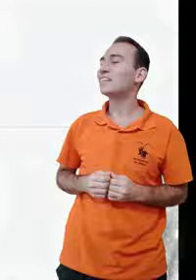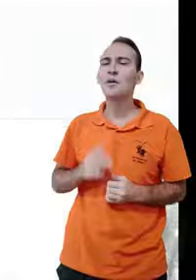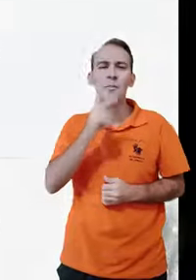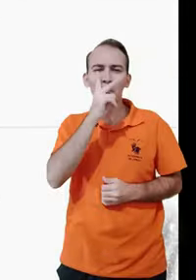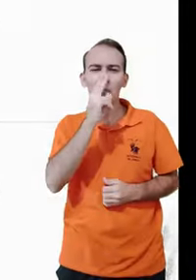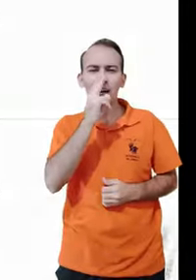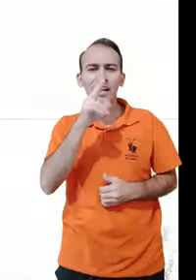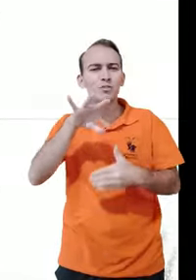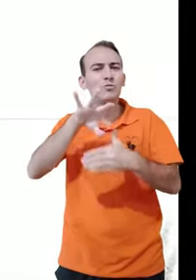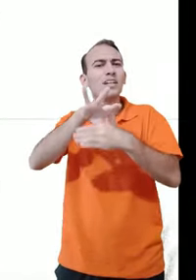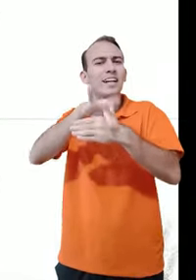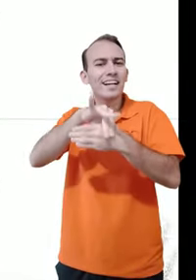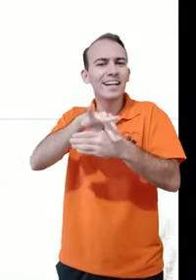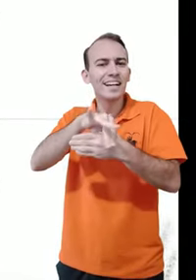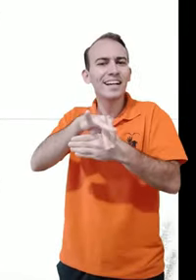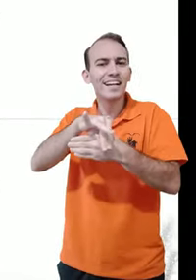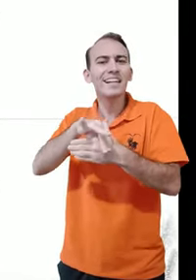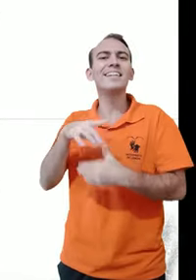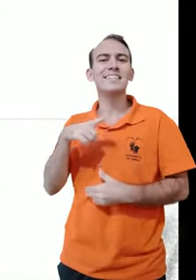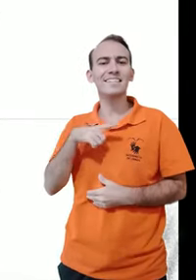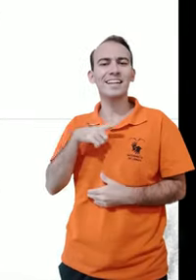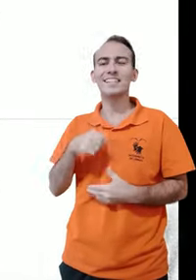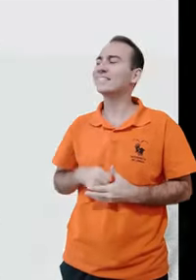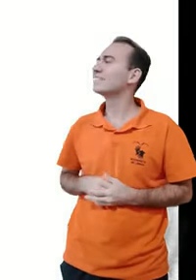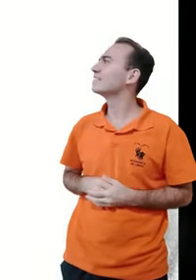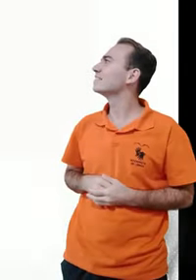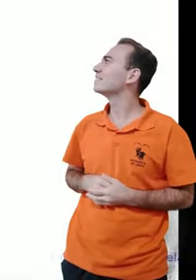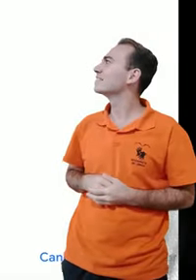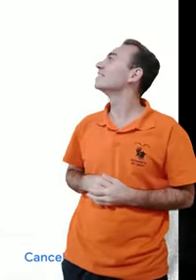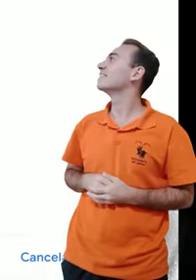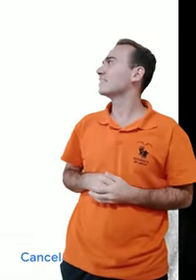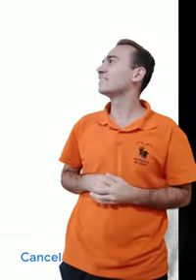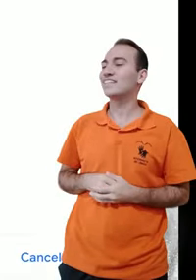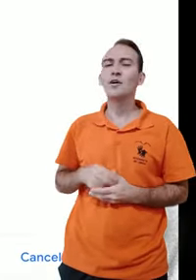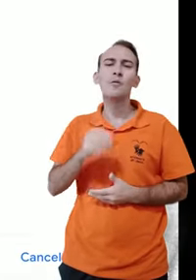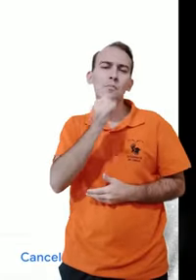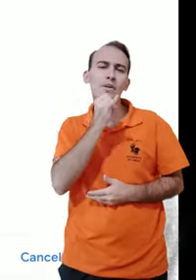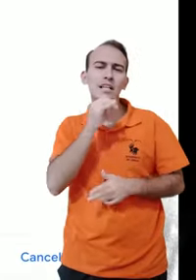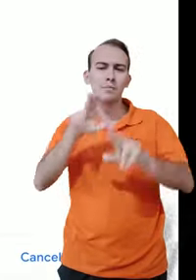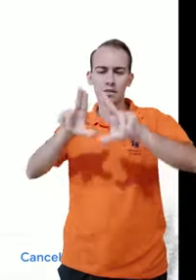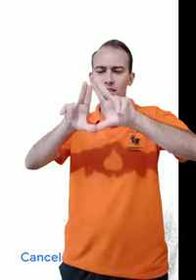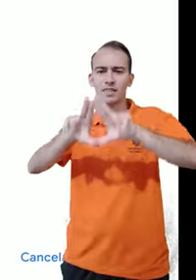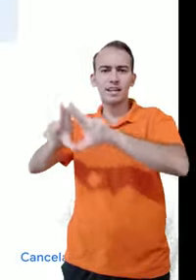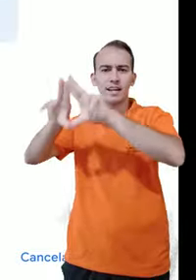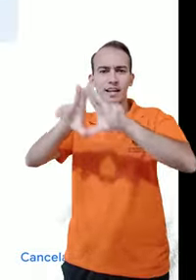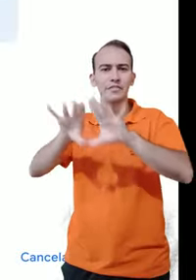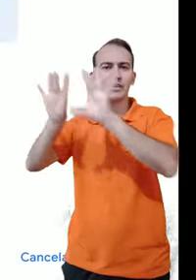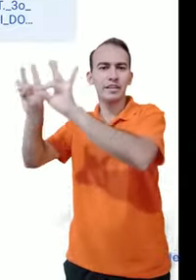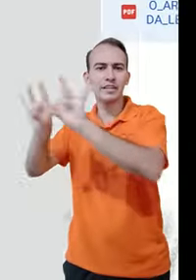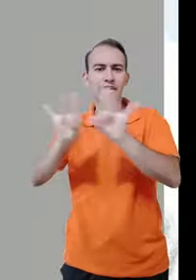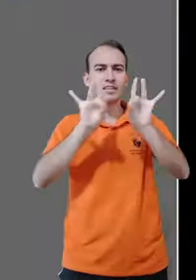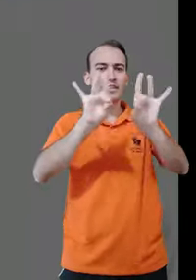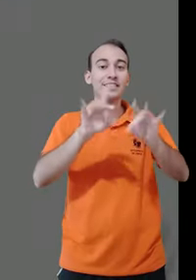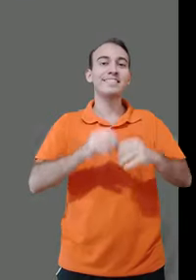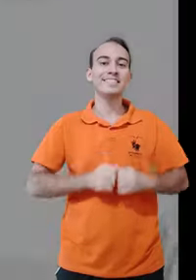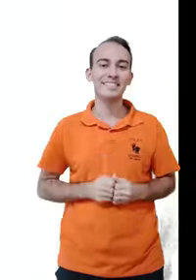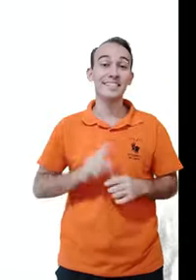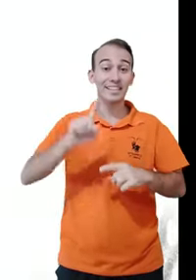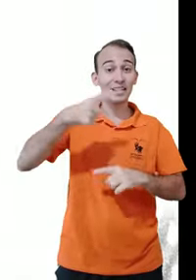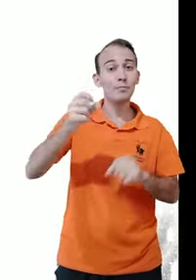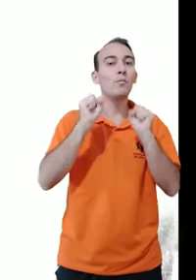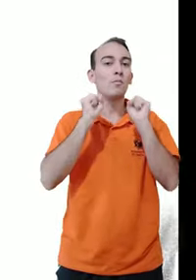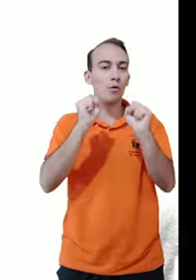que se assemelha a um clipe no canto superior direito da janela vou carregar um arquivo do drive apenas como demonstração